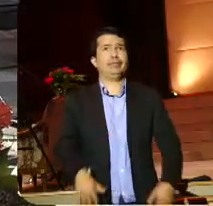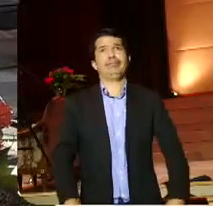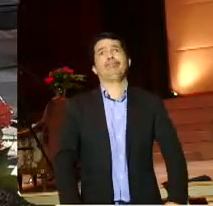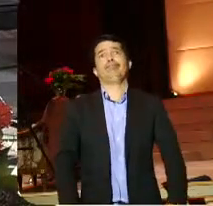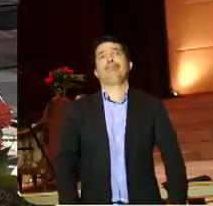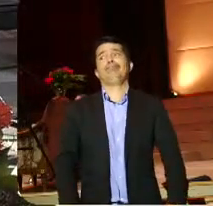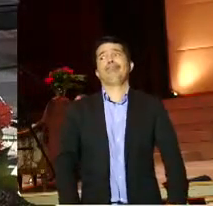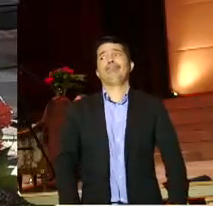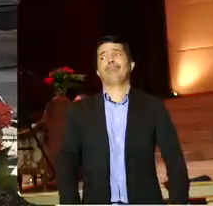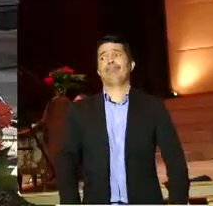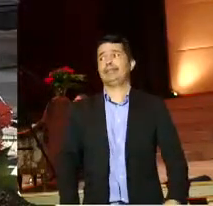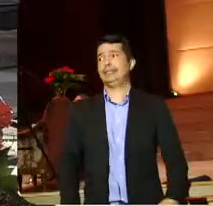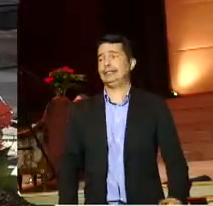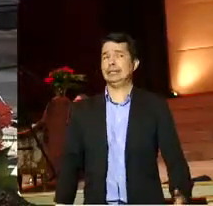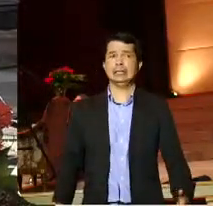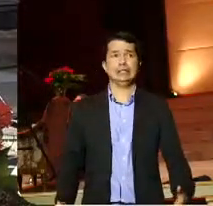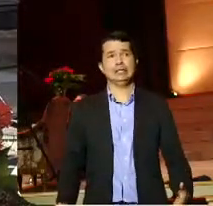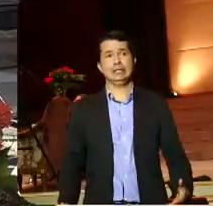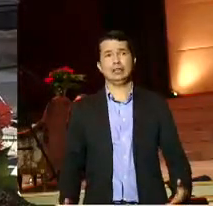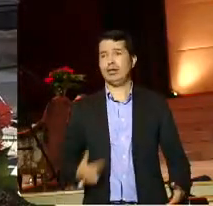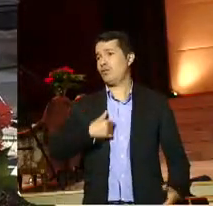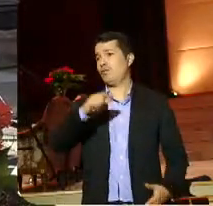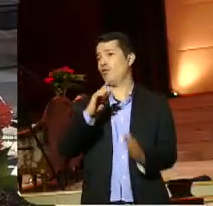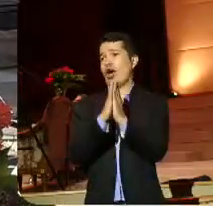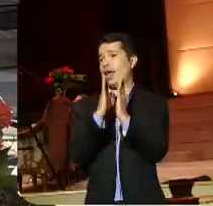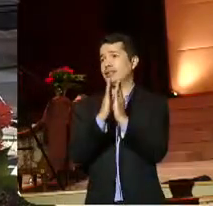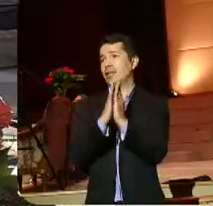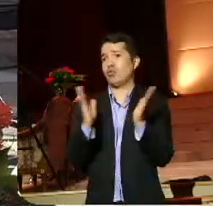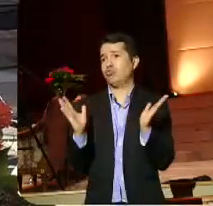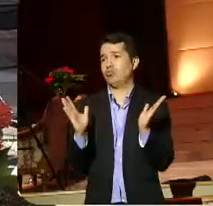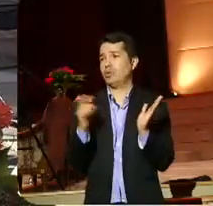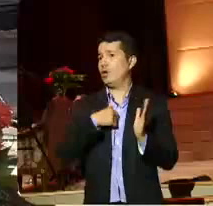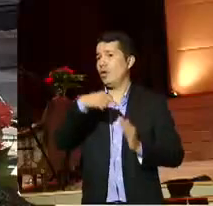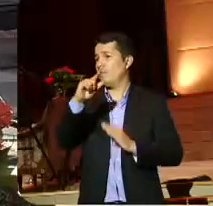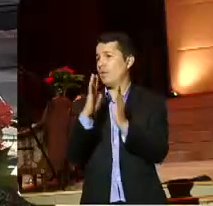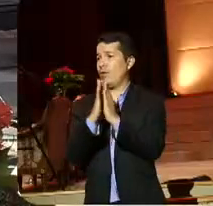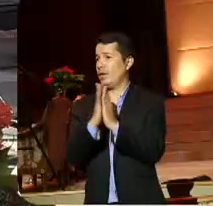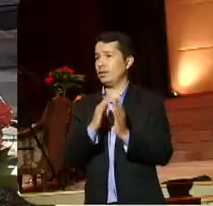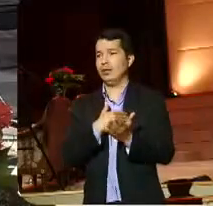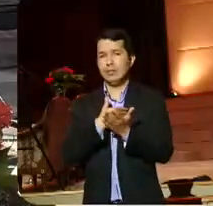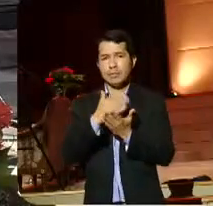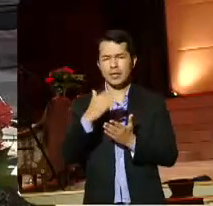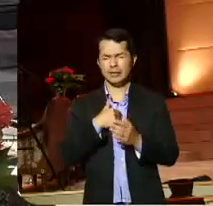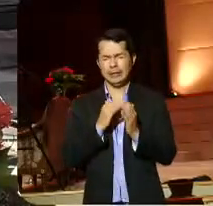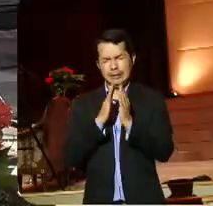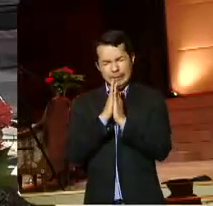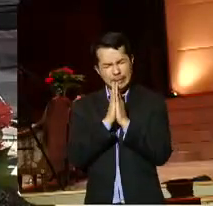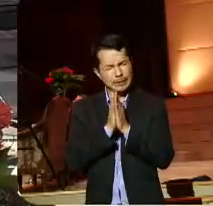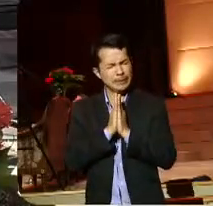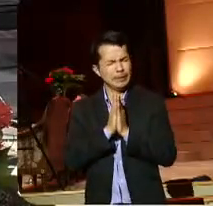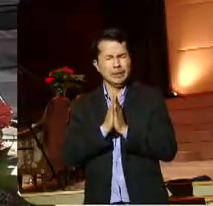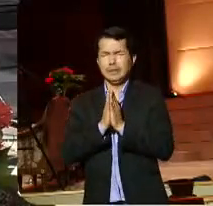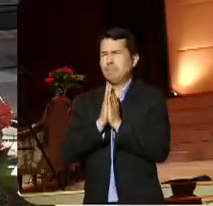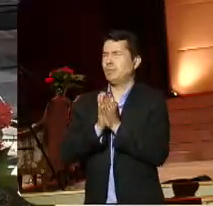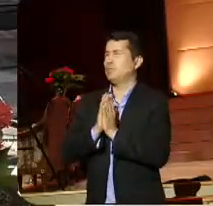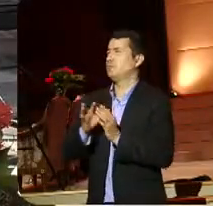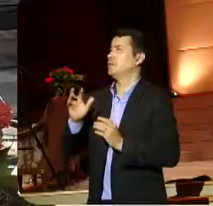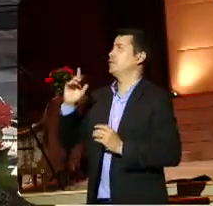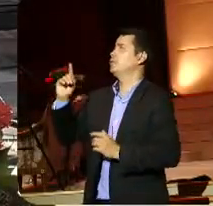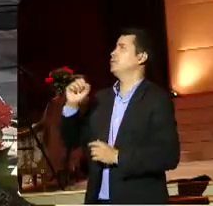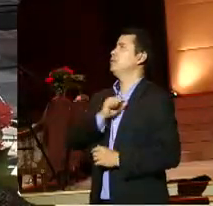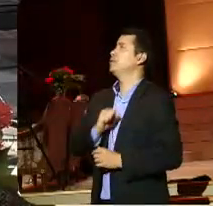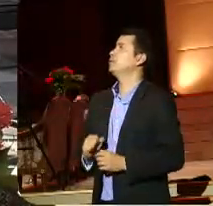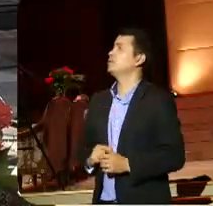fazer. Então ele falou: eu tinha muito tempo para orar. E então eu comecei a buscar a face de Deus e dizer: Senhor, olha aqui, eu